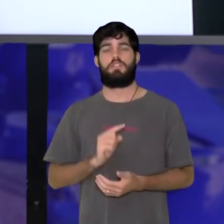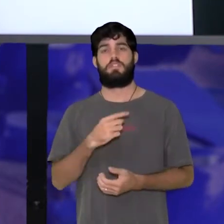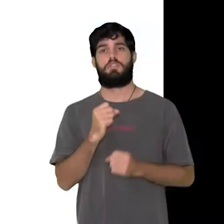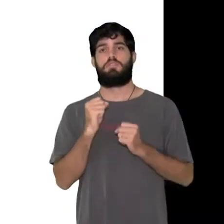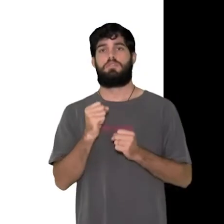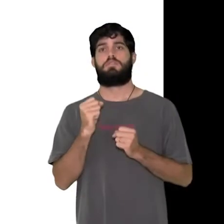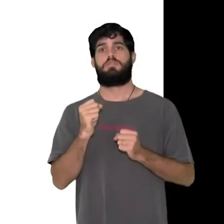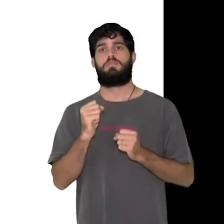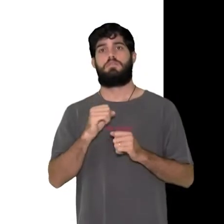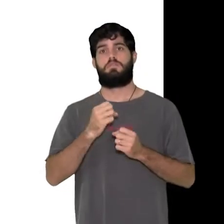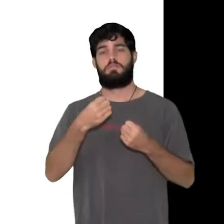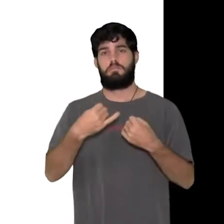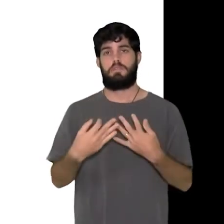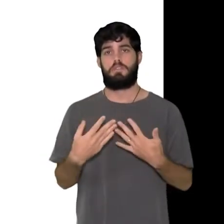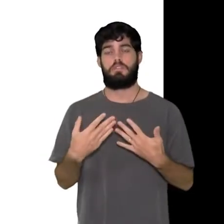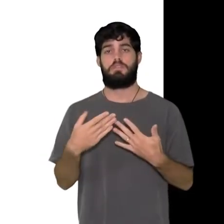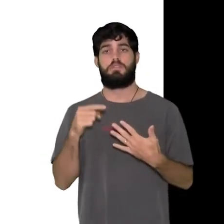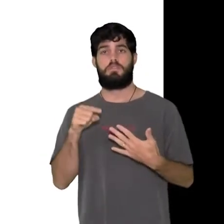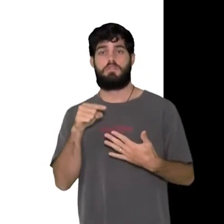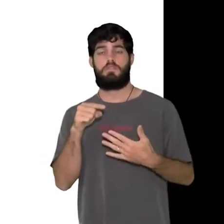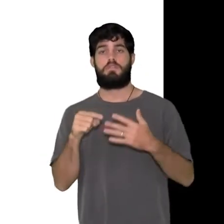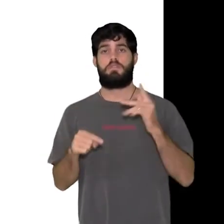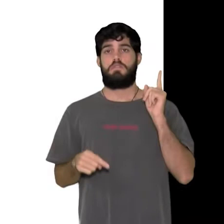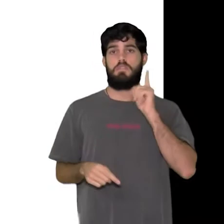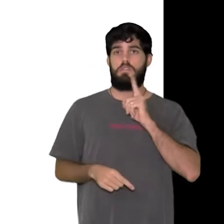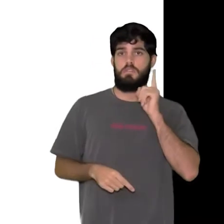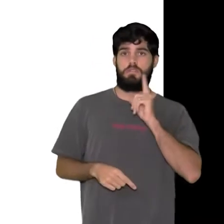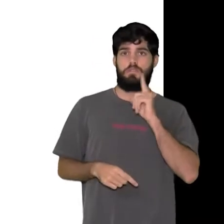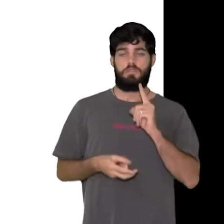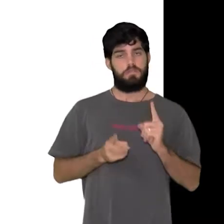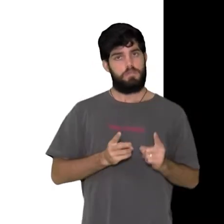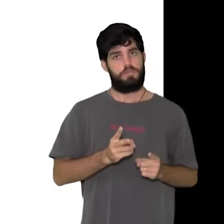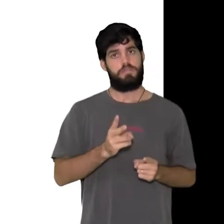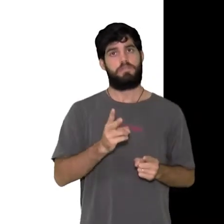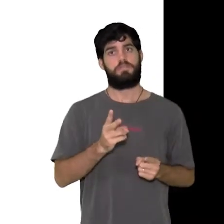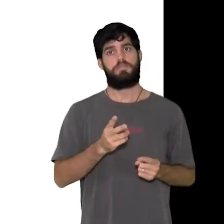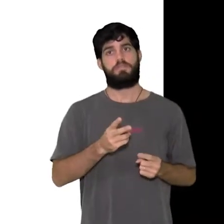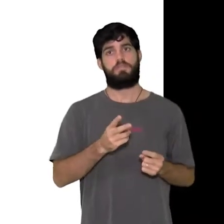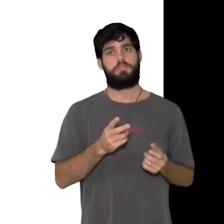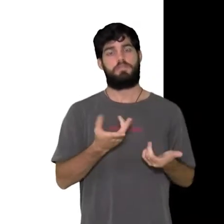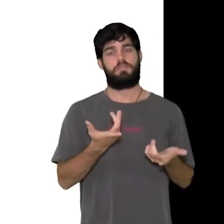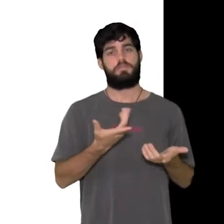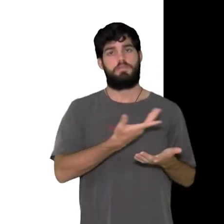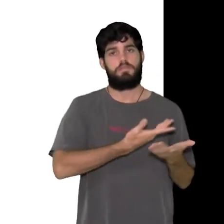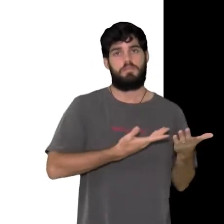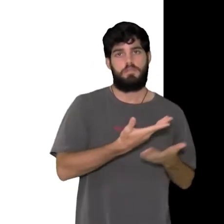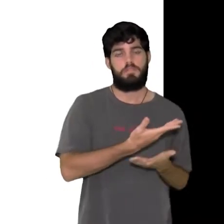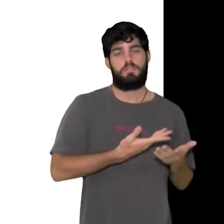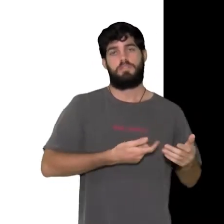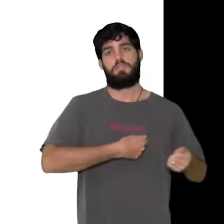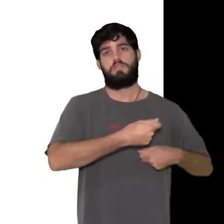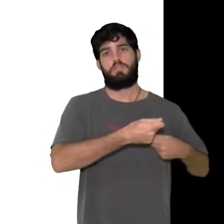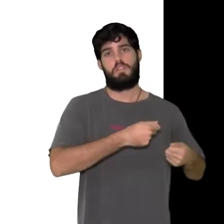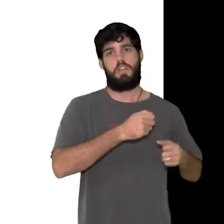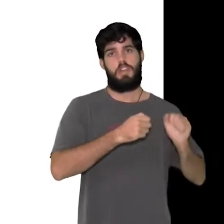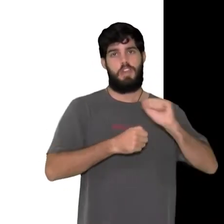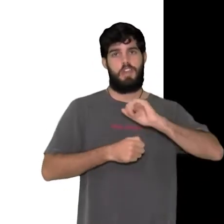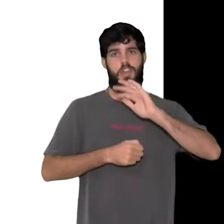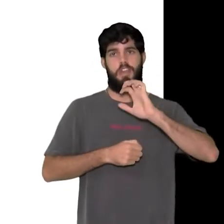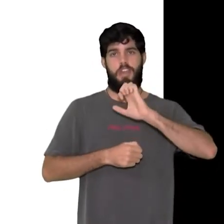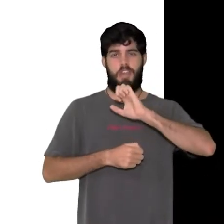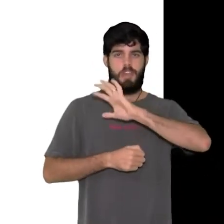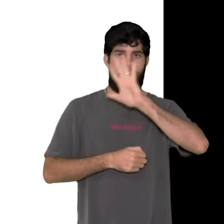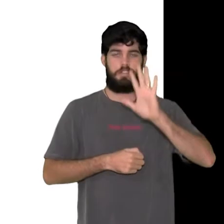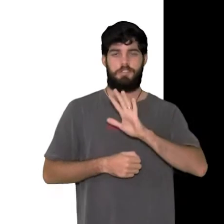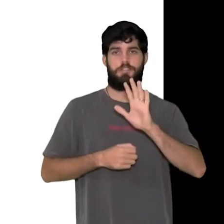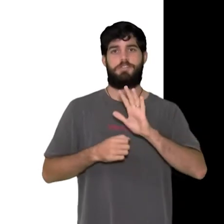Estados Unidos mantinham a sua parceria econômica com os países da Europa Ocidental e a